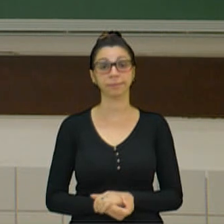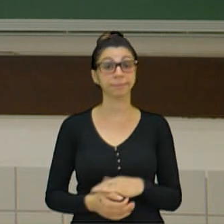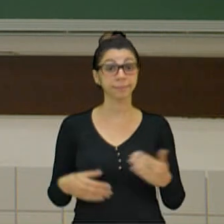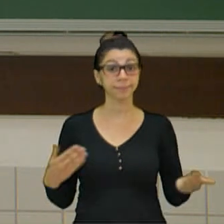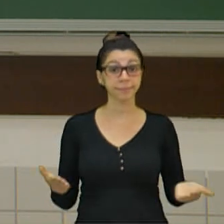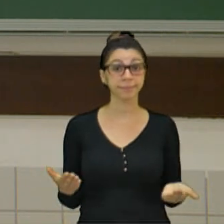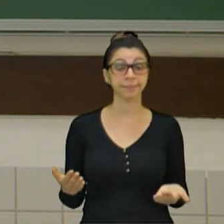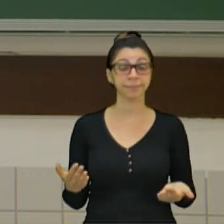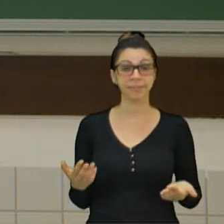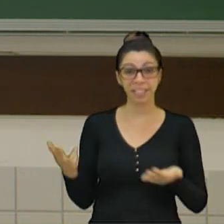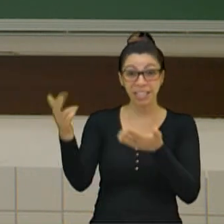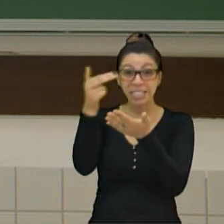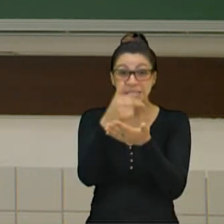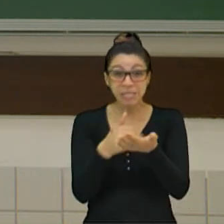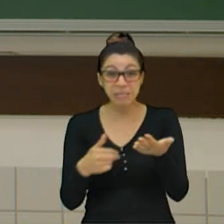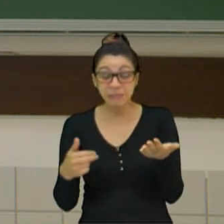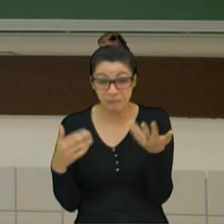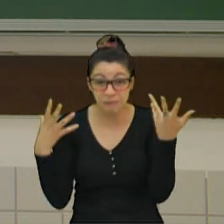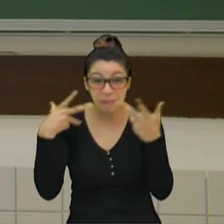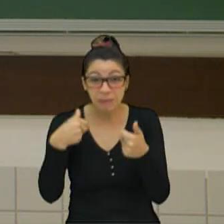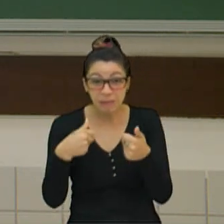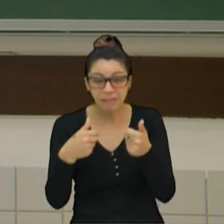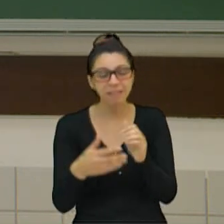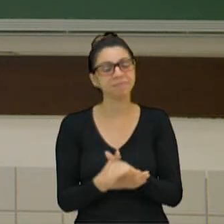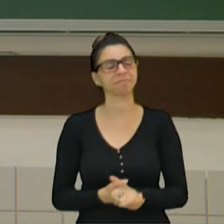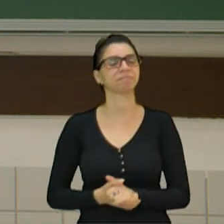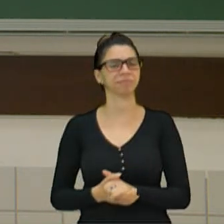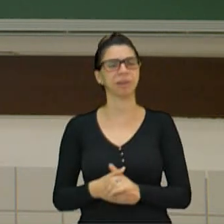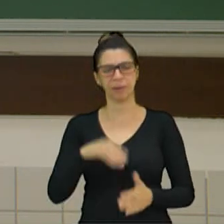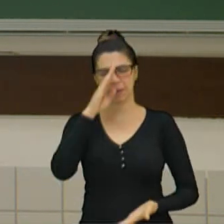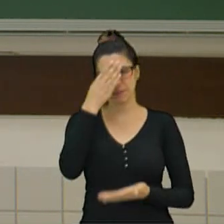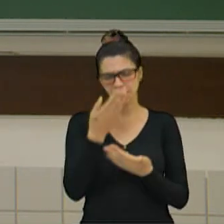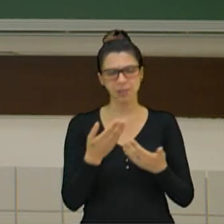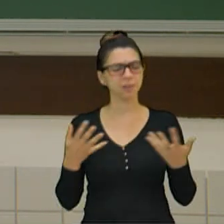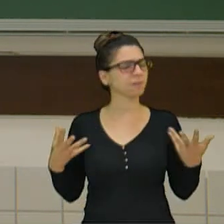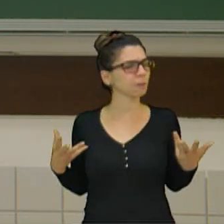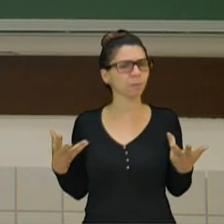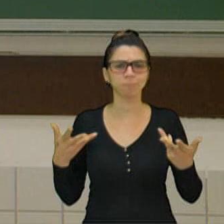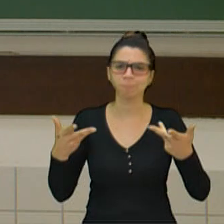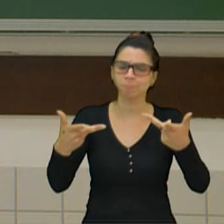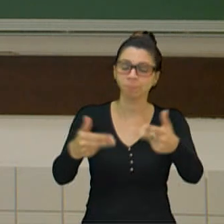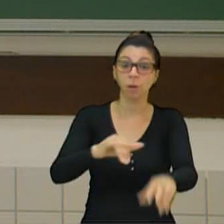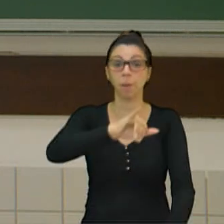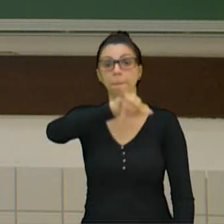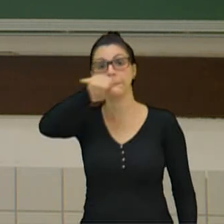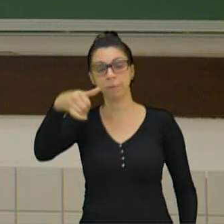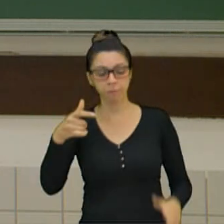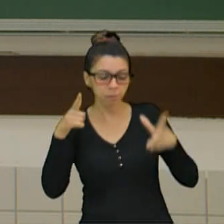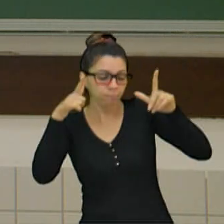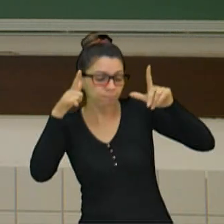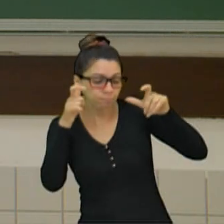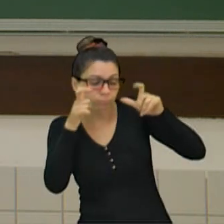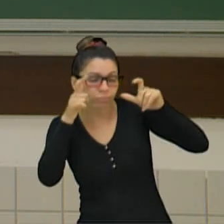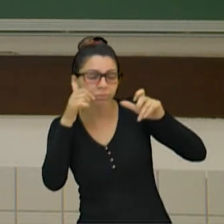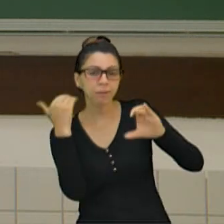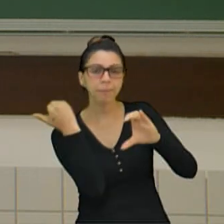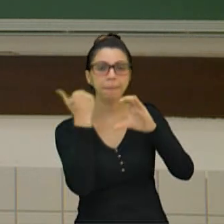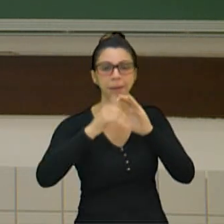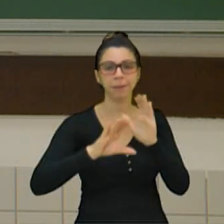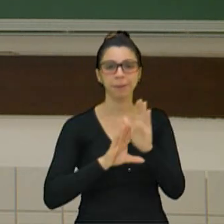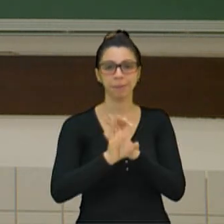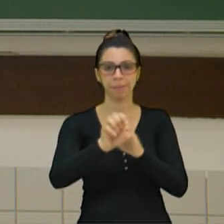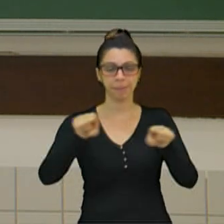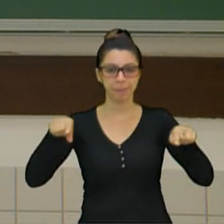E aí, seu desenho ficou caprichado? Garanto que ficou maravilhoso. Aproveita, tira uma foto e posta no mural para o seu